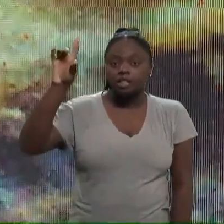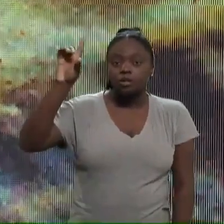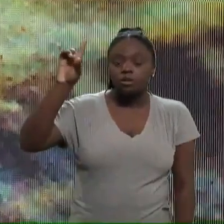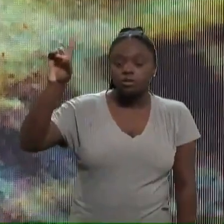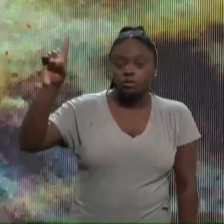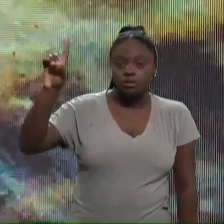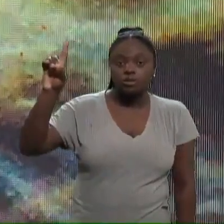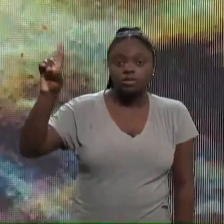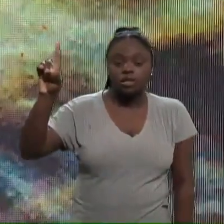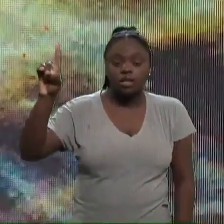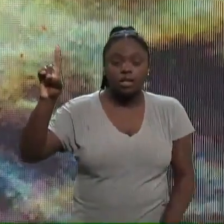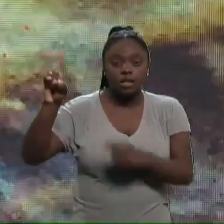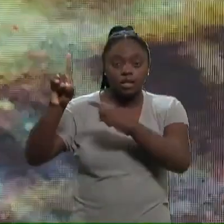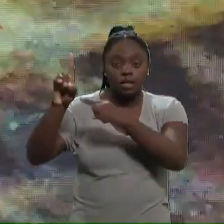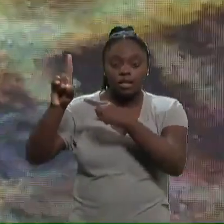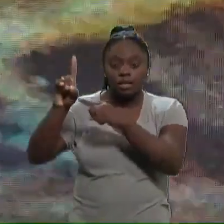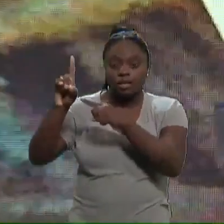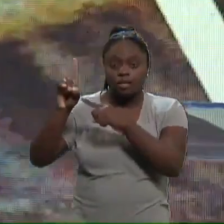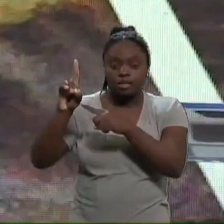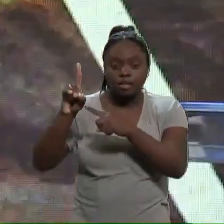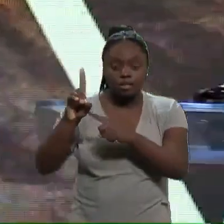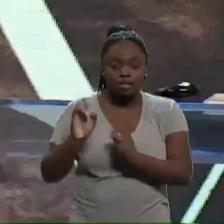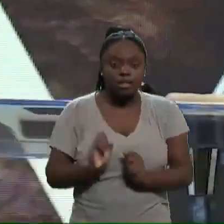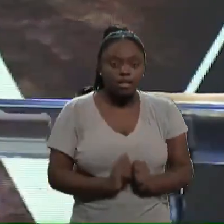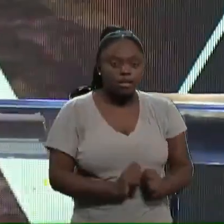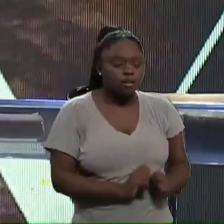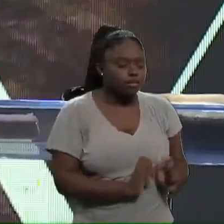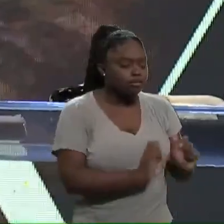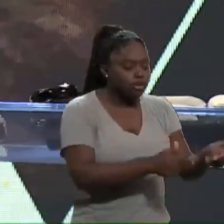oleiro, Deus não é produtor em série.